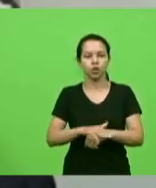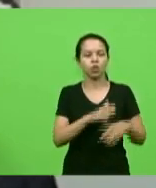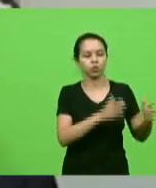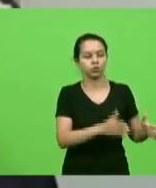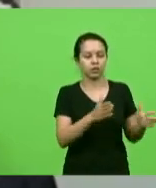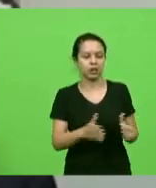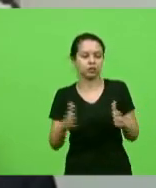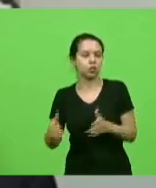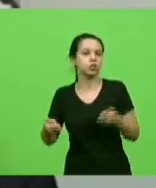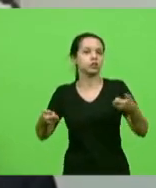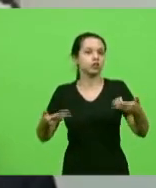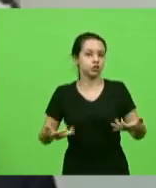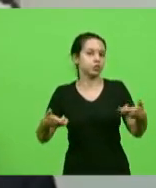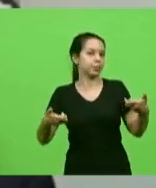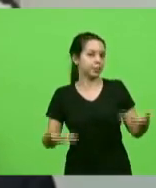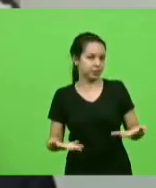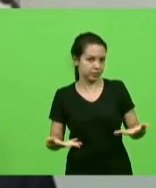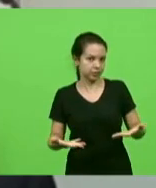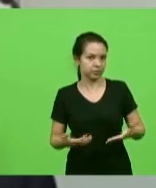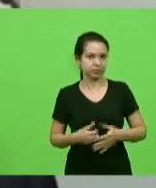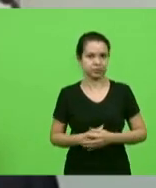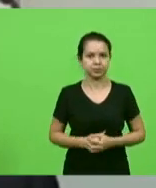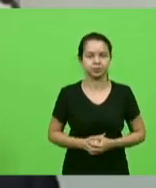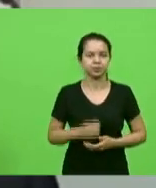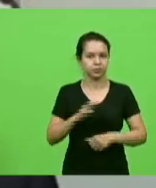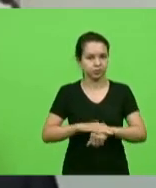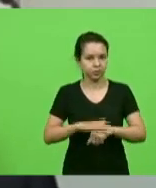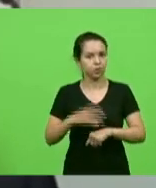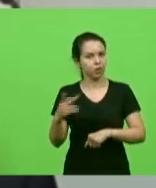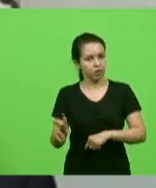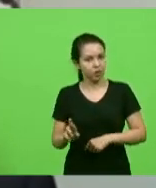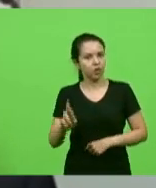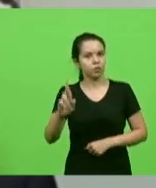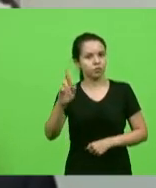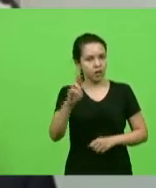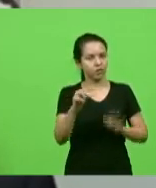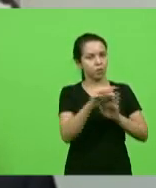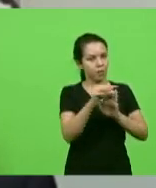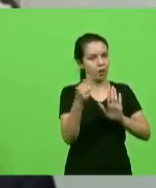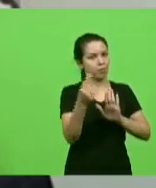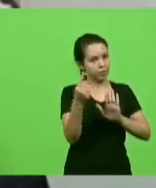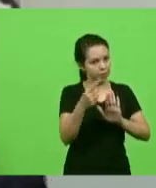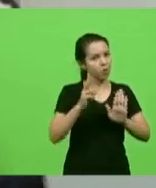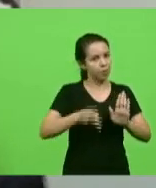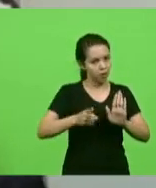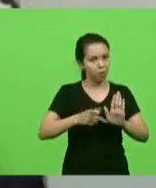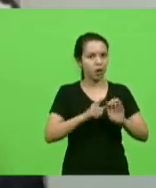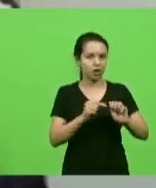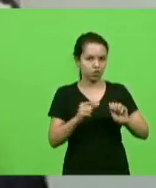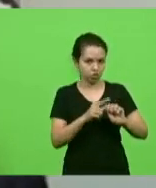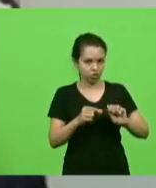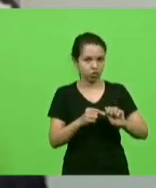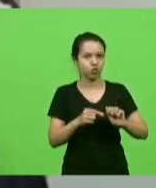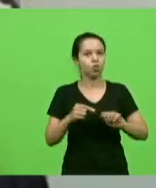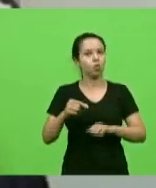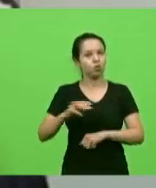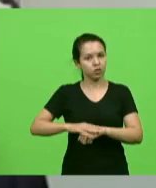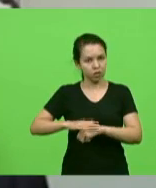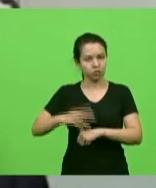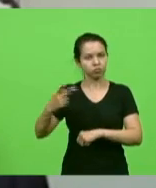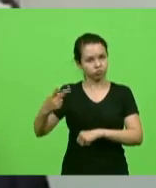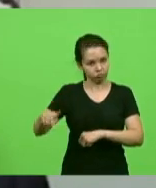despesa facultando-lhe os termos do parágrafo 1º do mesmo artigo a delegação desta